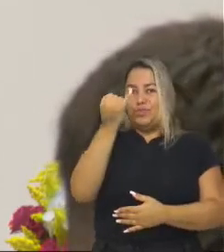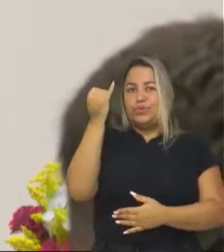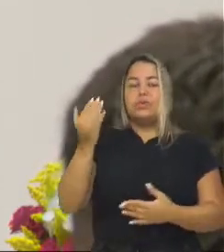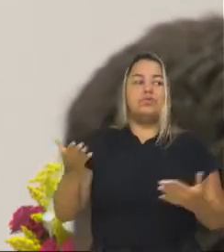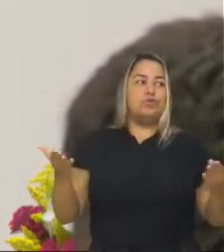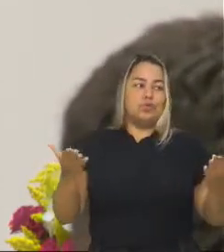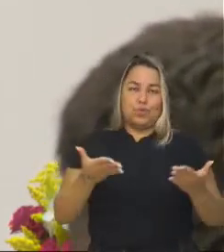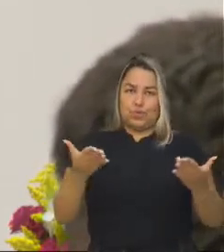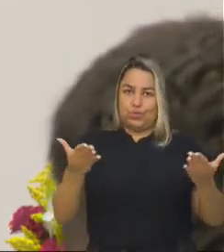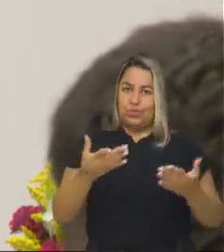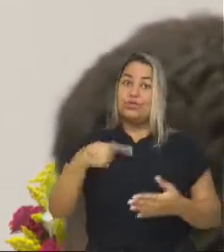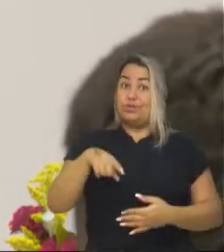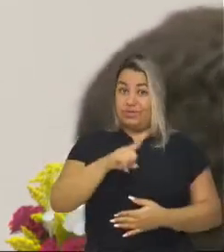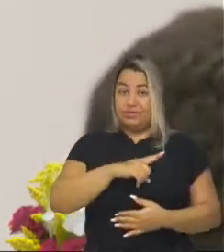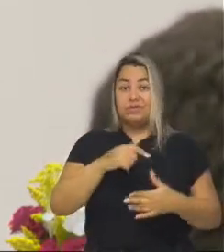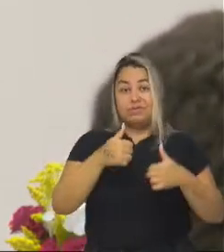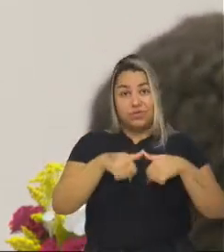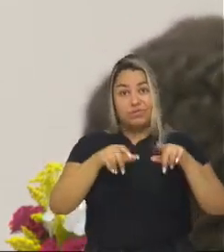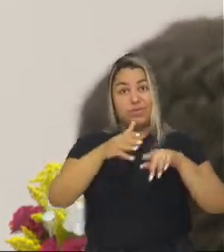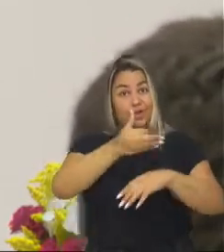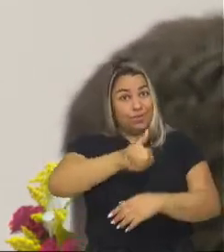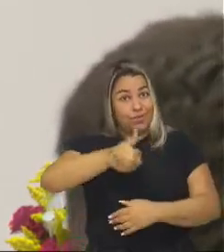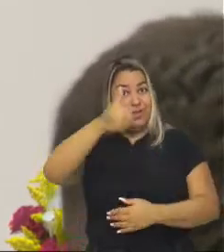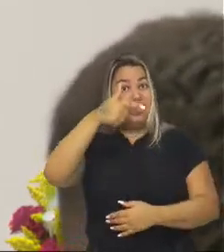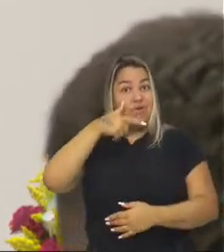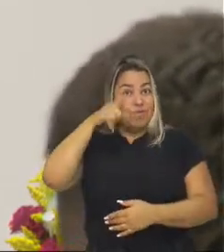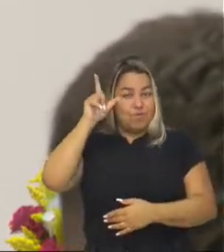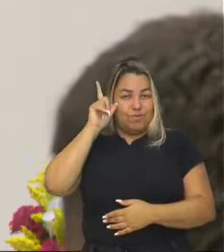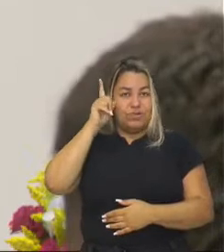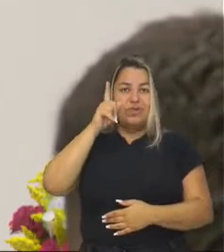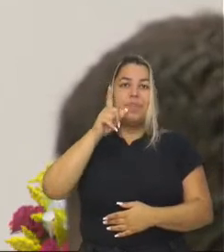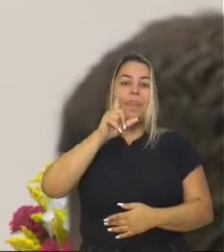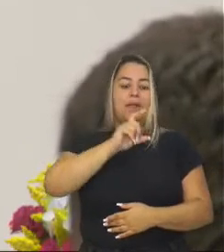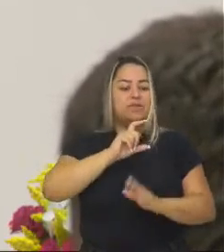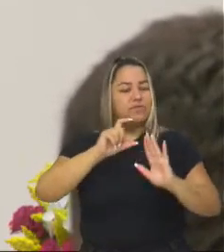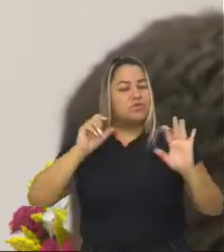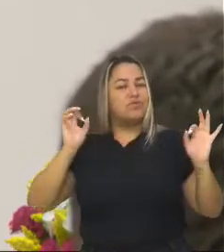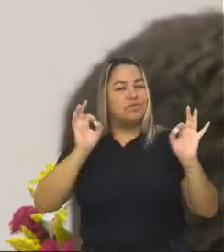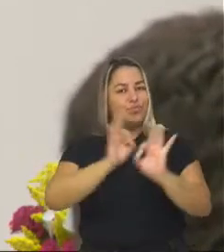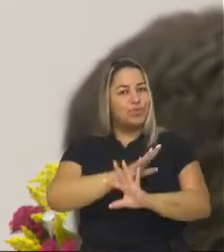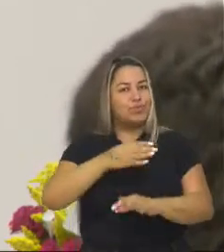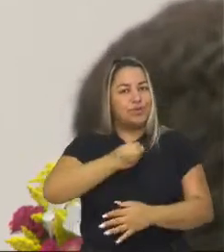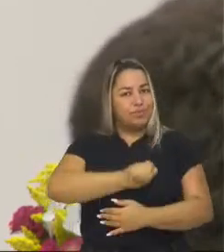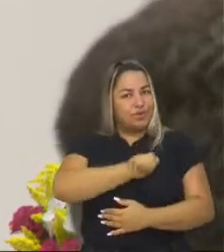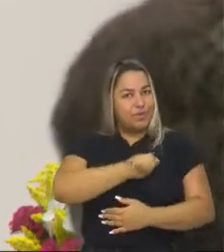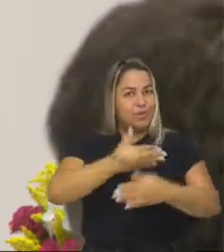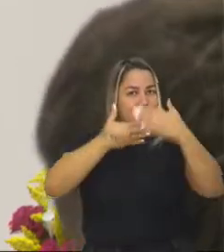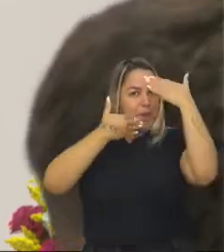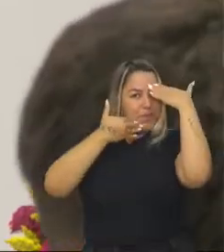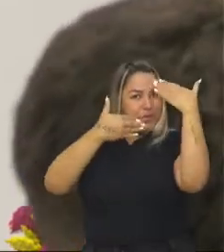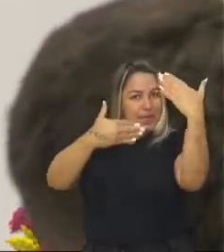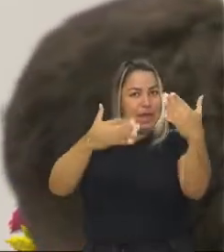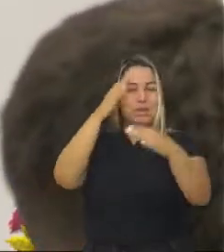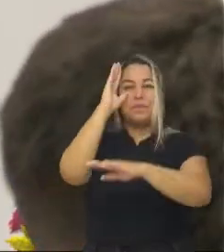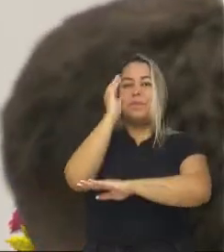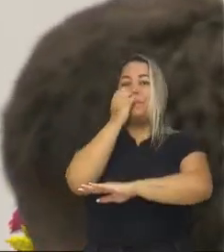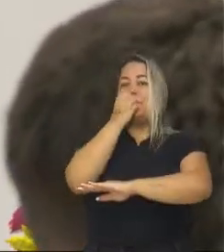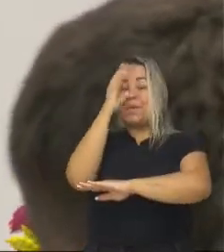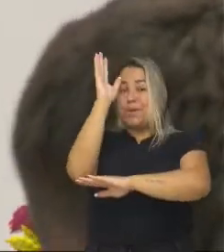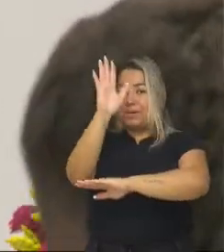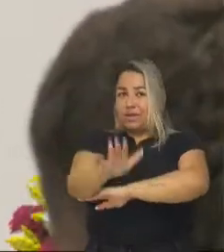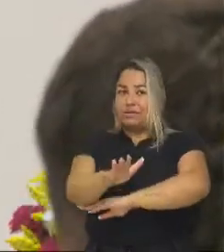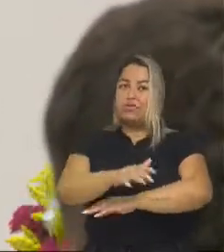Hoje nós estamos melhor do que ontem. E é com essa frase que eu encerro a minha participação aqui. Obrigada, boa tarde.